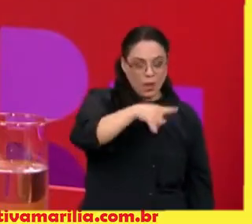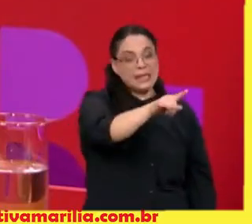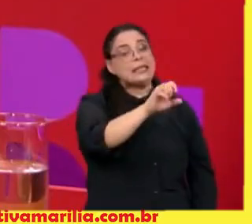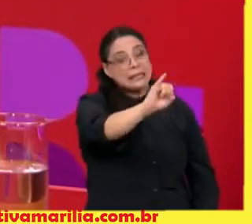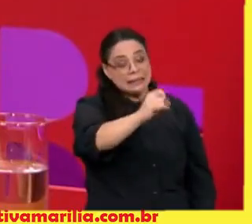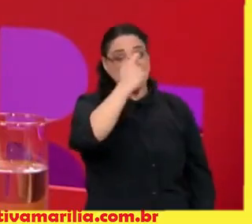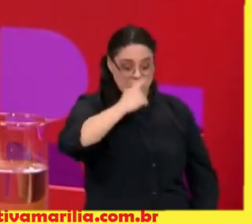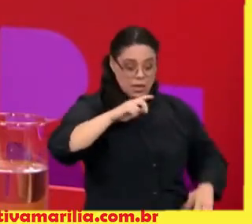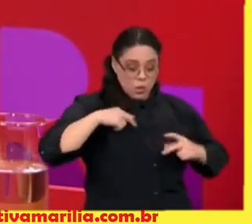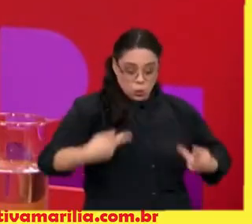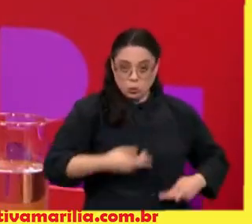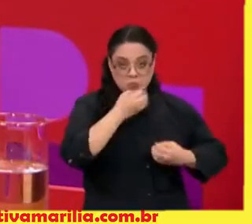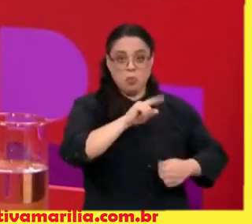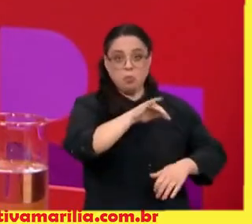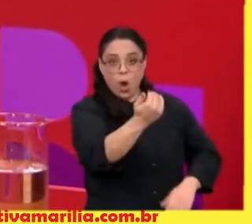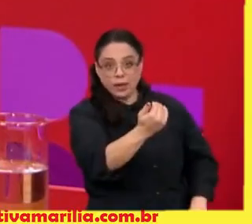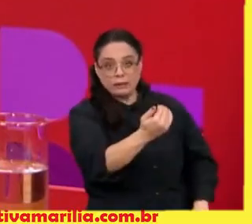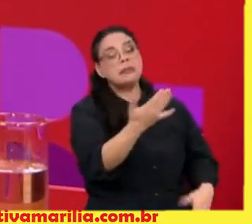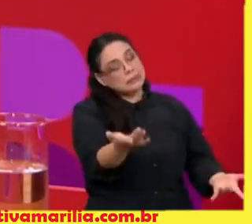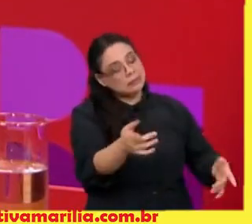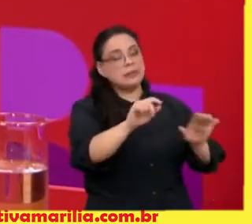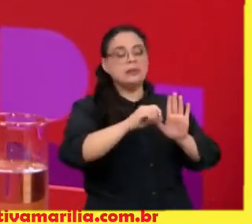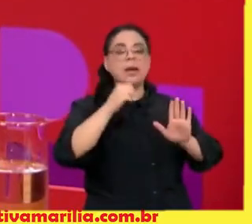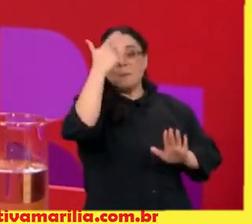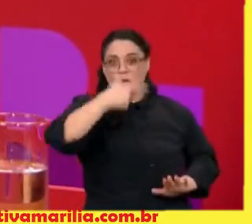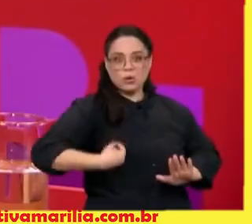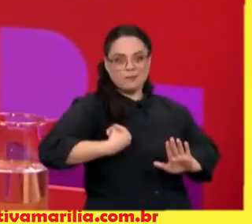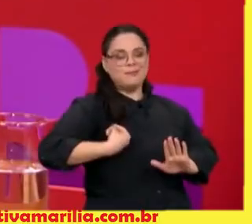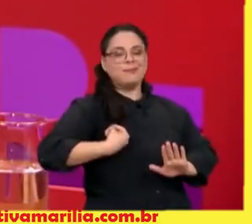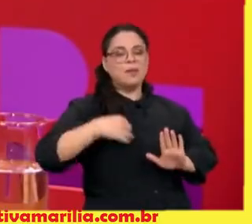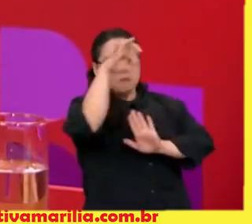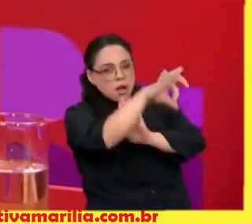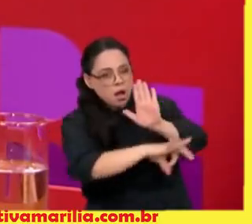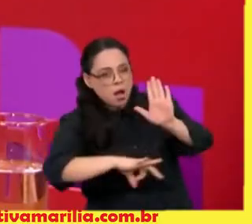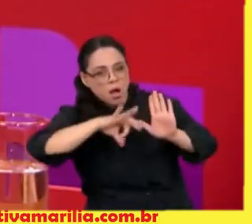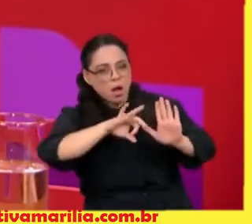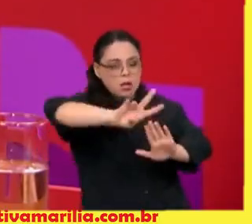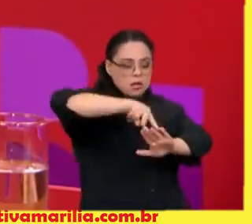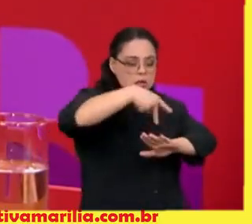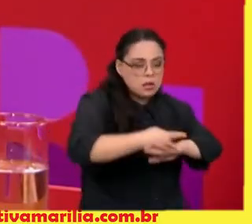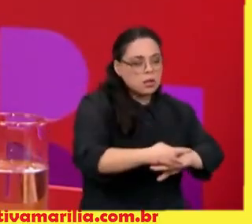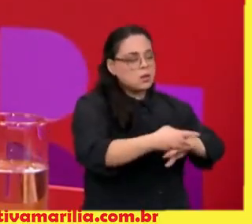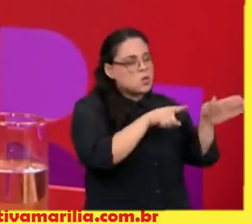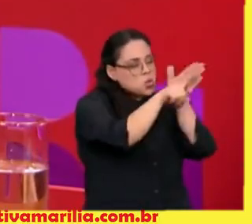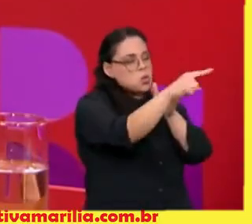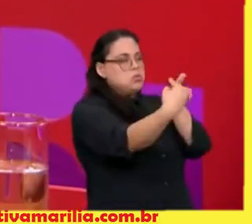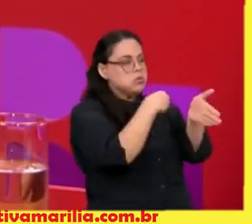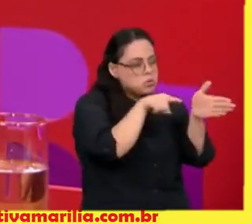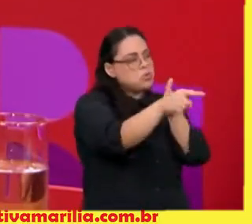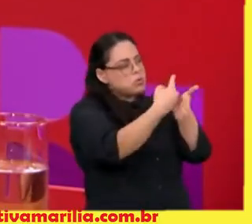grandes defesas, ele próprio, sem querer, te apresentava o ponto. Não é que nem aqui que você tem que ficar investigando, Sim. até você conseguir uma